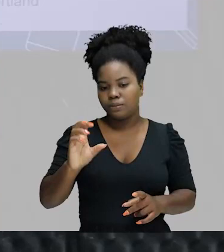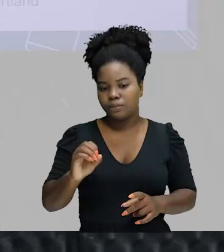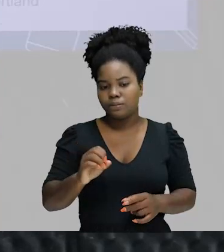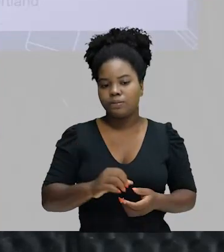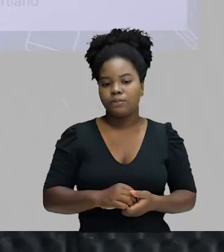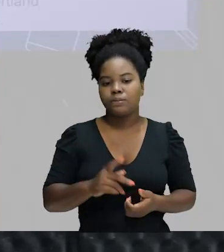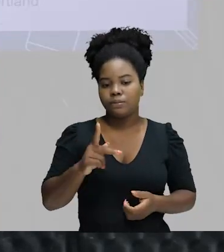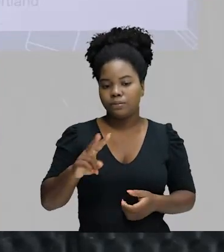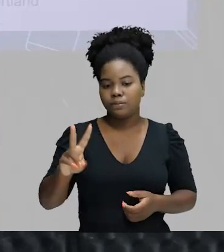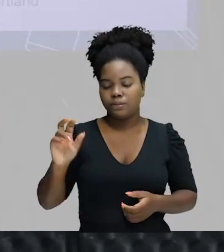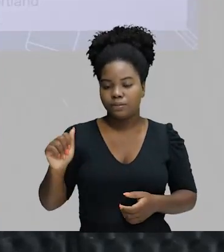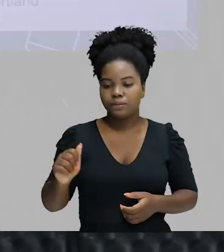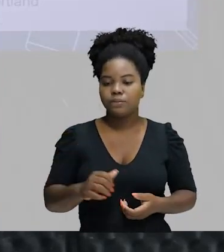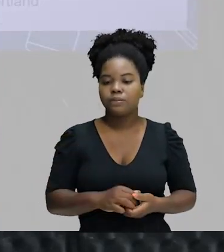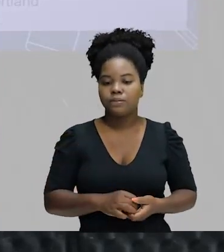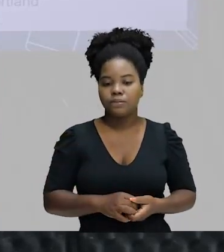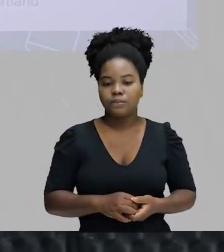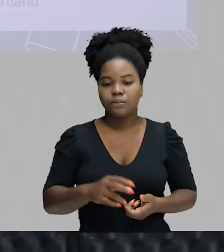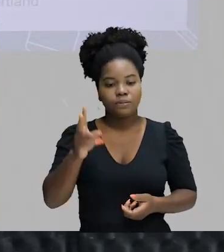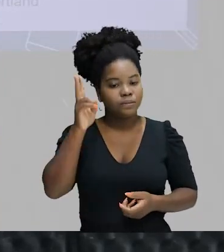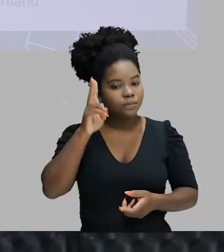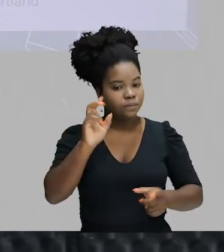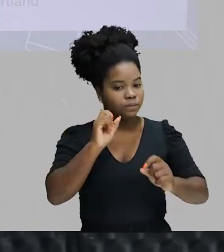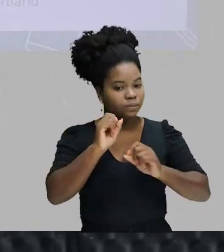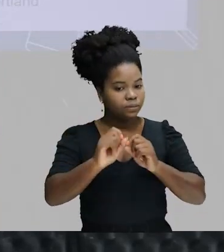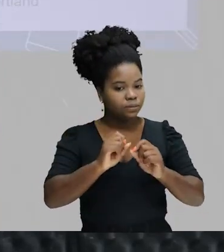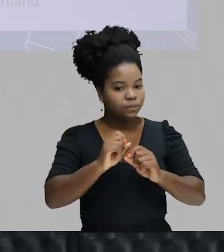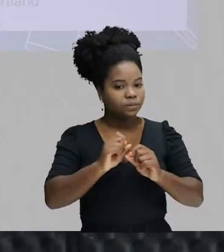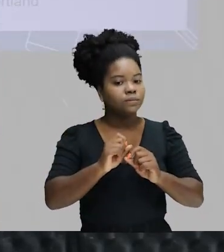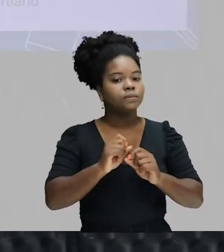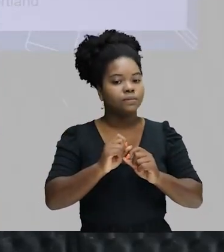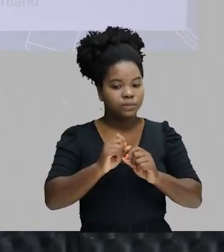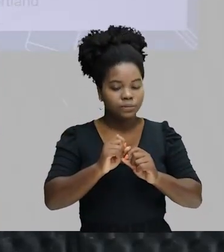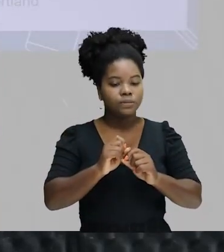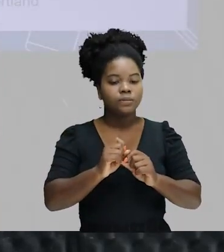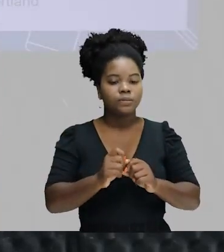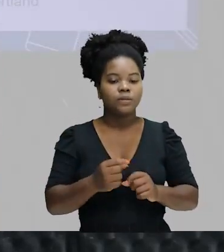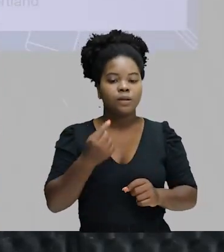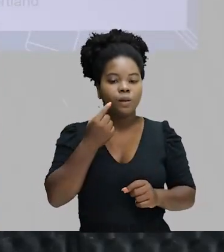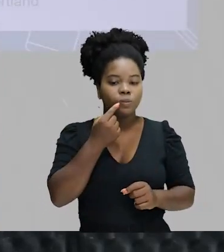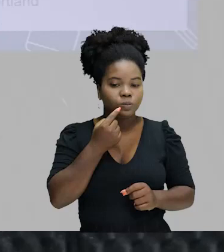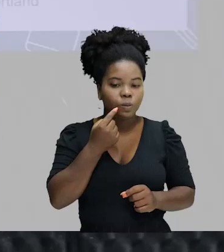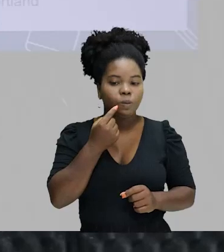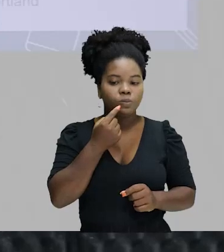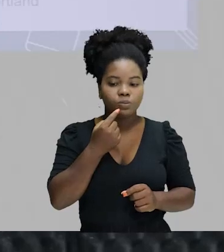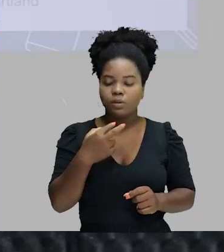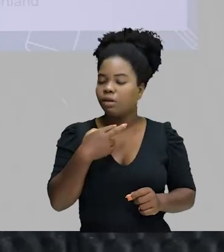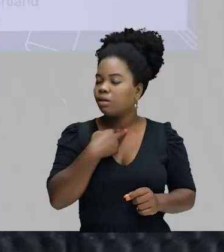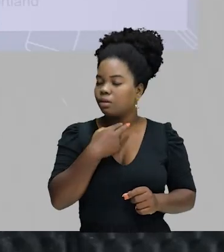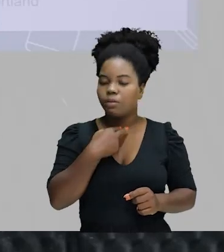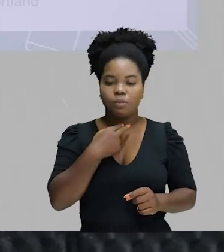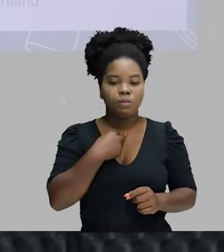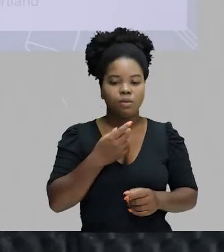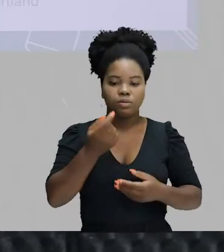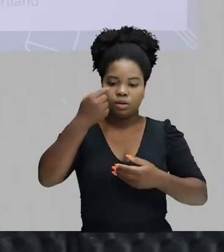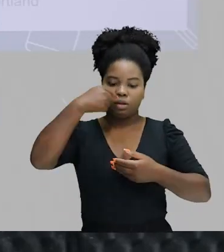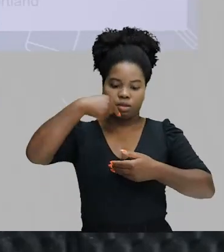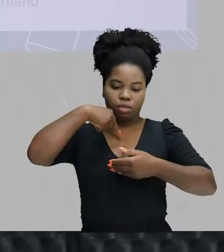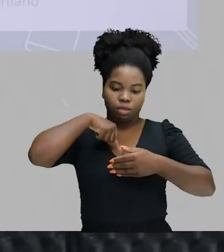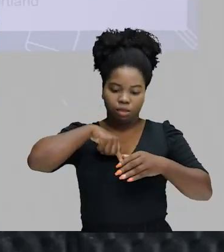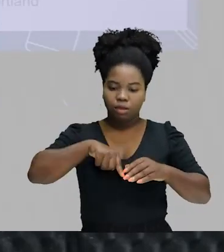PVA. Mais uma vez, lembrando que no chiclete você não deve engolir, porque isso aqui na verdade é um